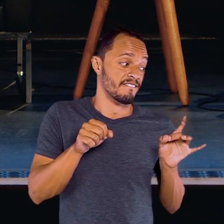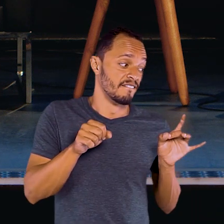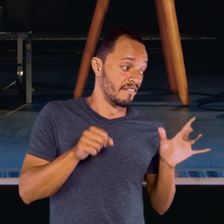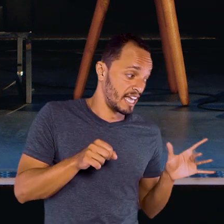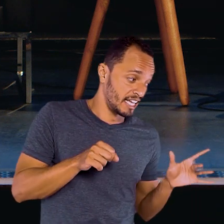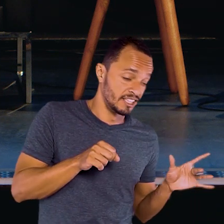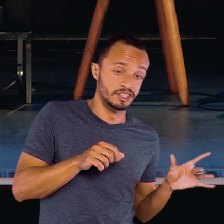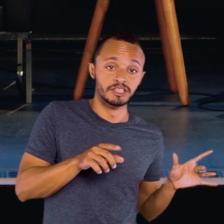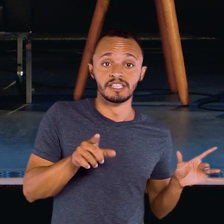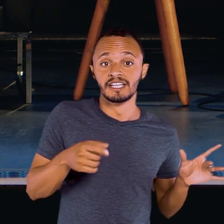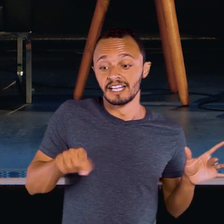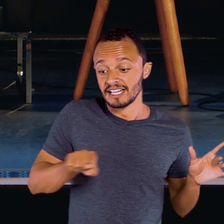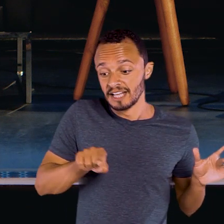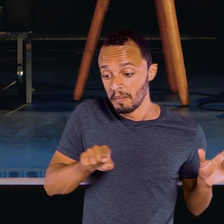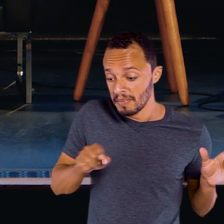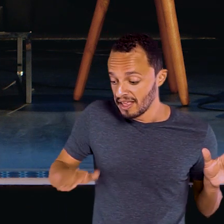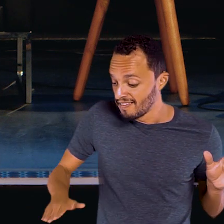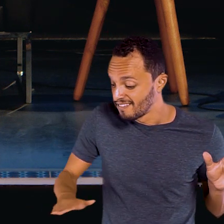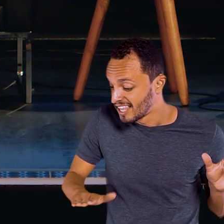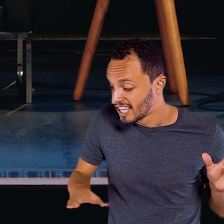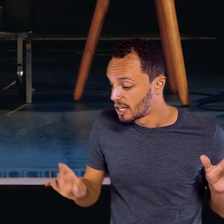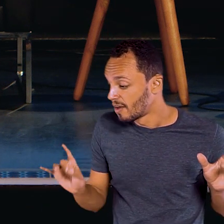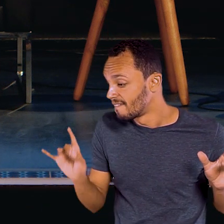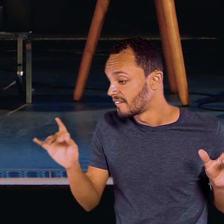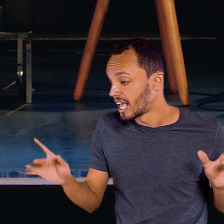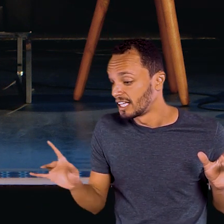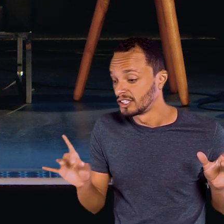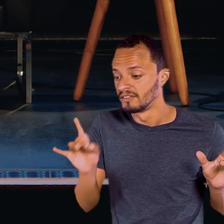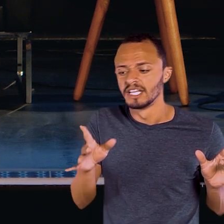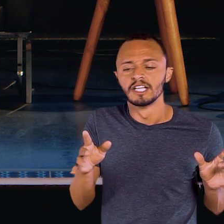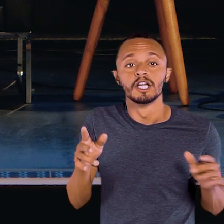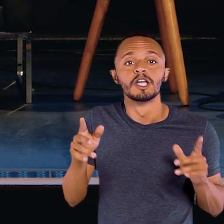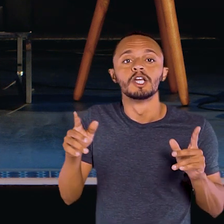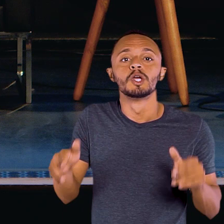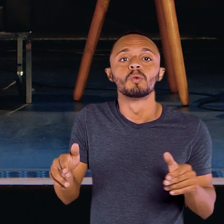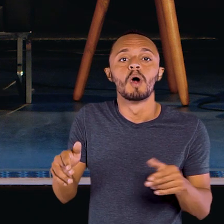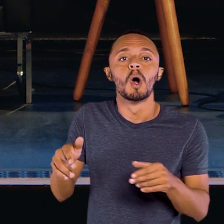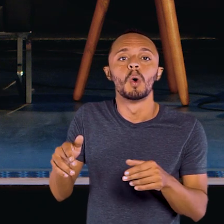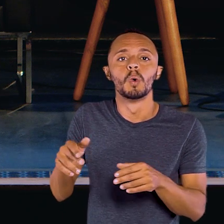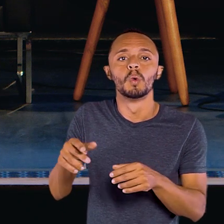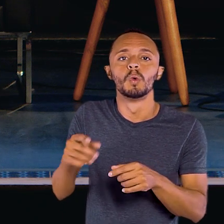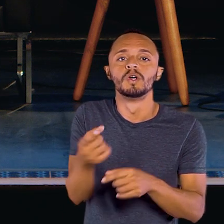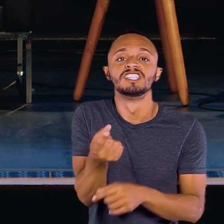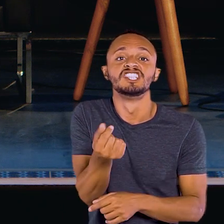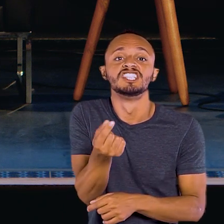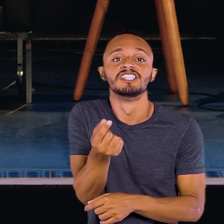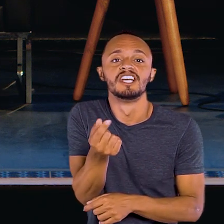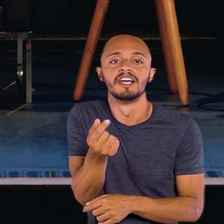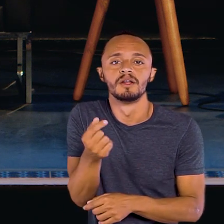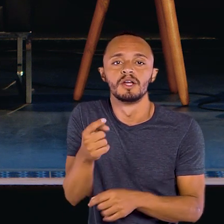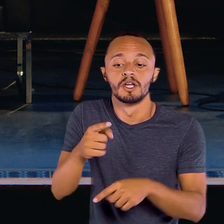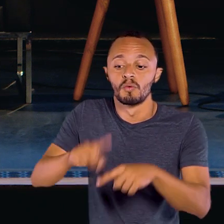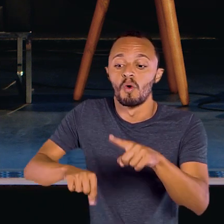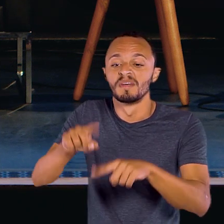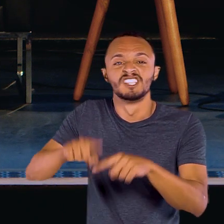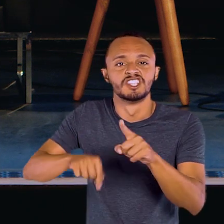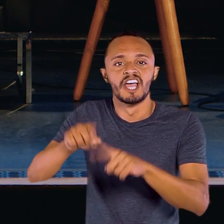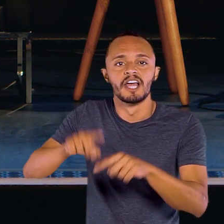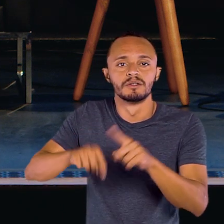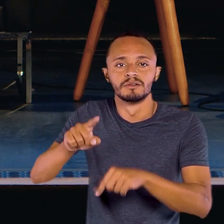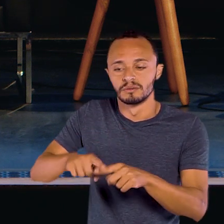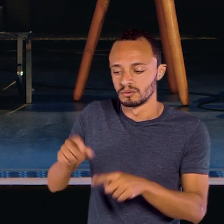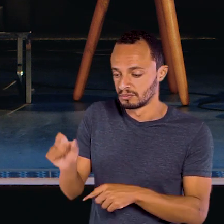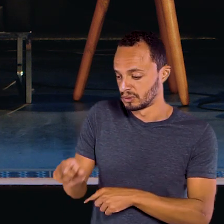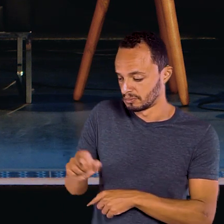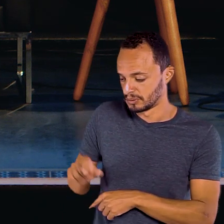também trabalham. E, assim, o que a gente vê na personagem, na Mabel, é que ela vai crescer,